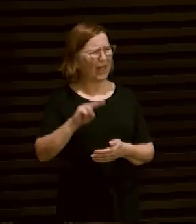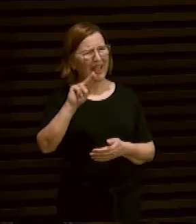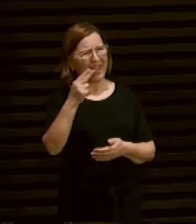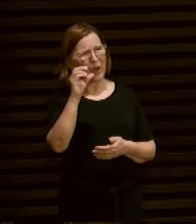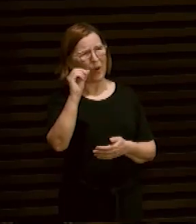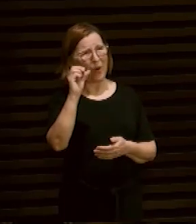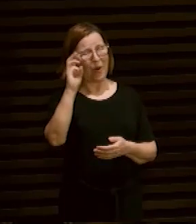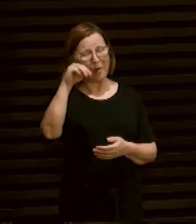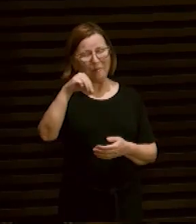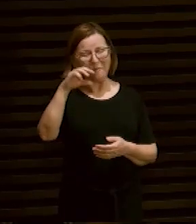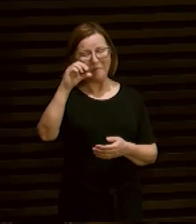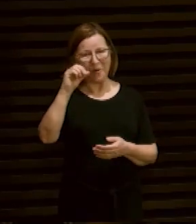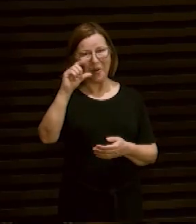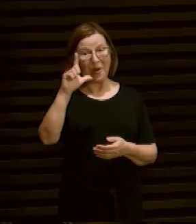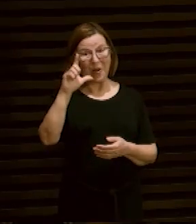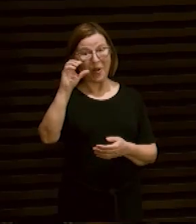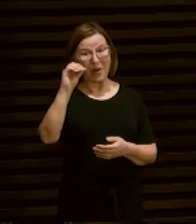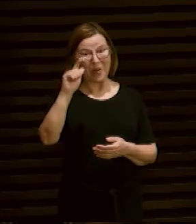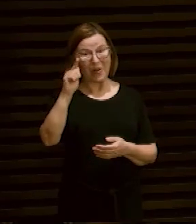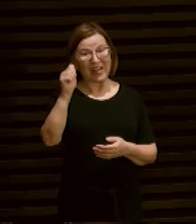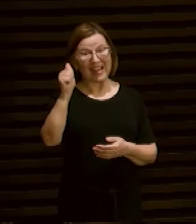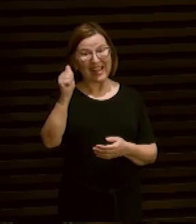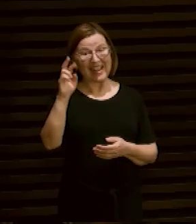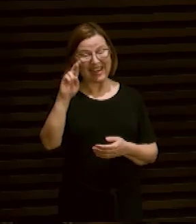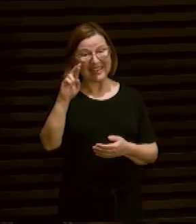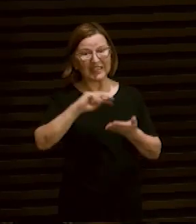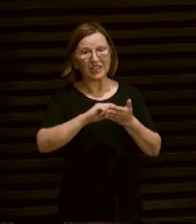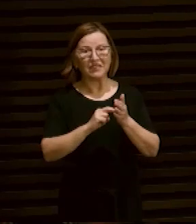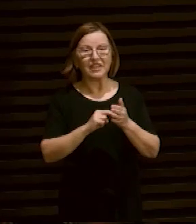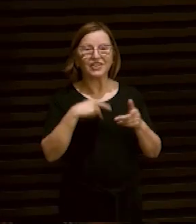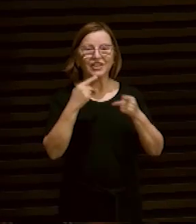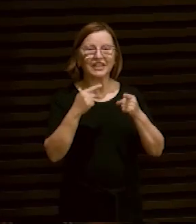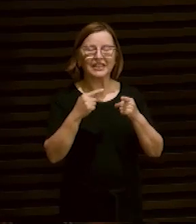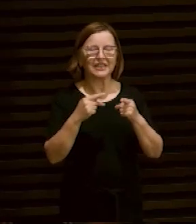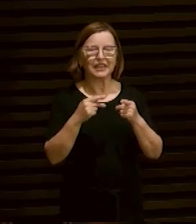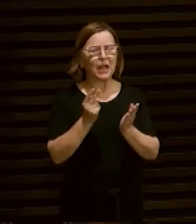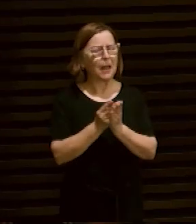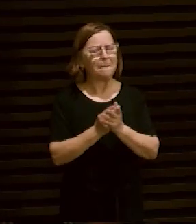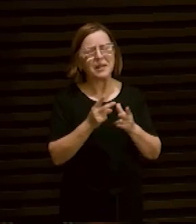homologai, homologar, dizer a mesma coisa de quê? Do que Deus disse.